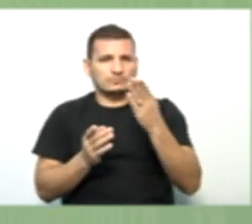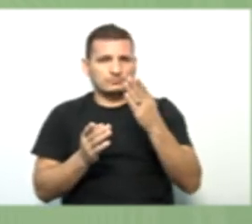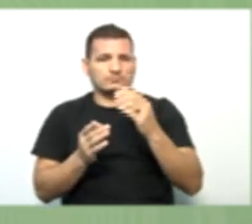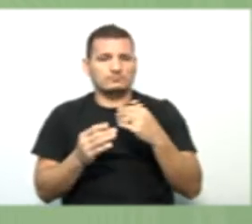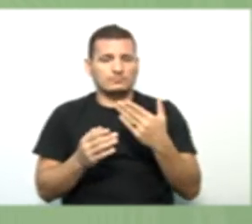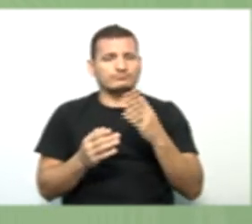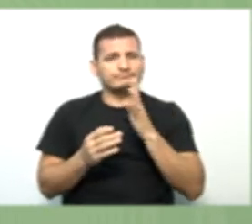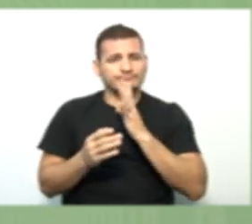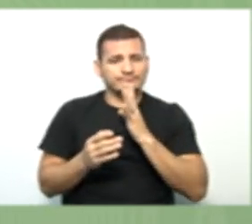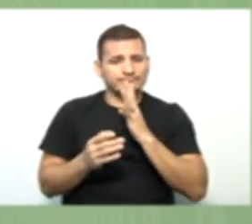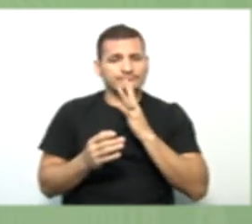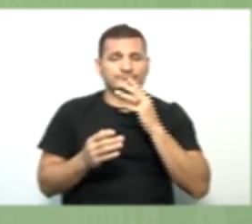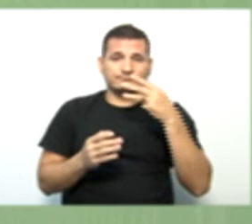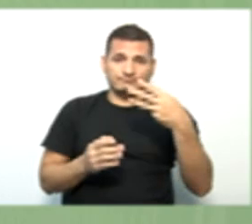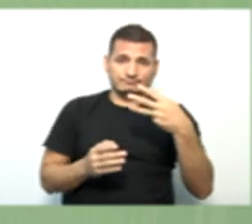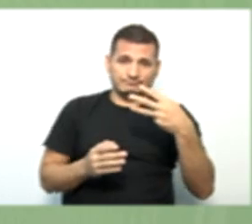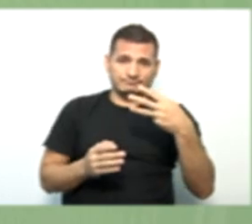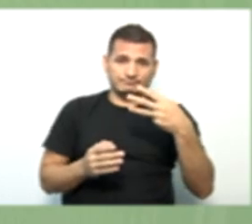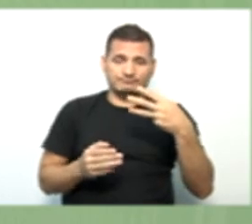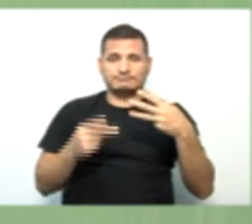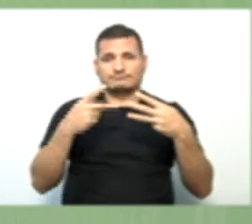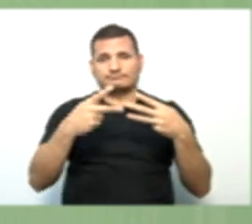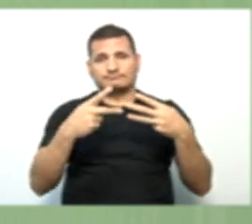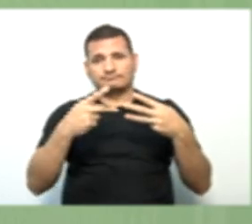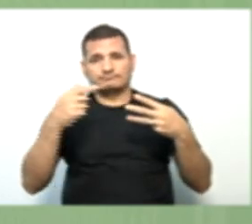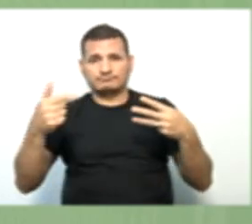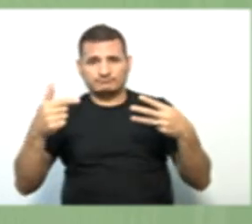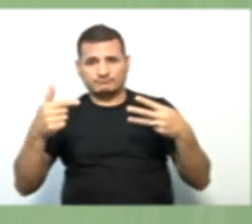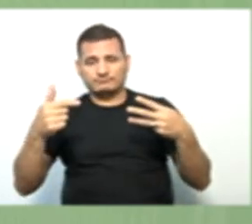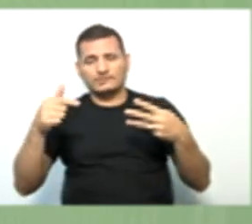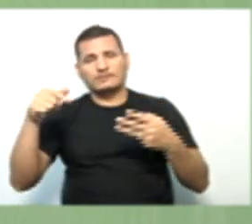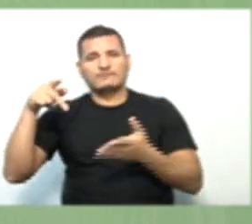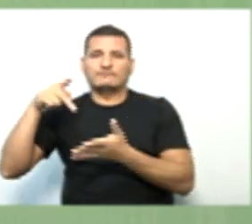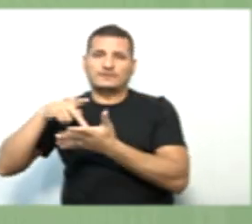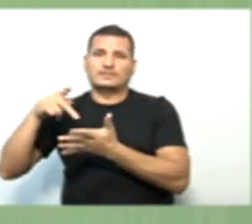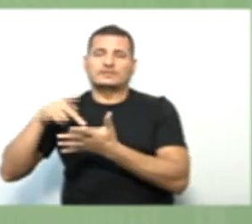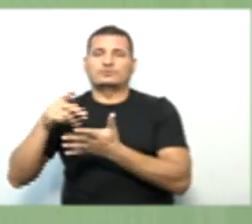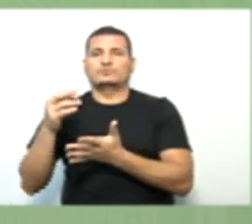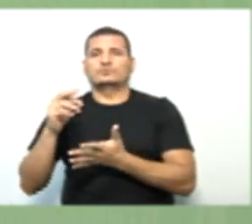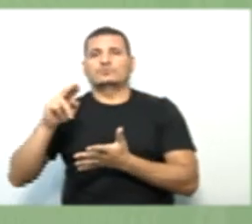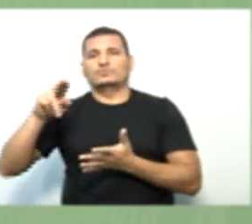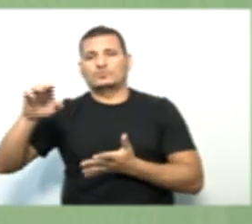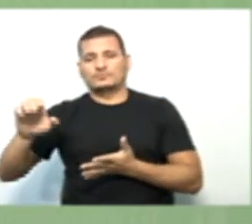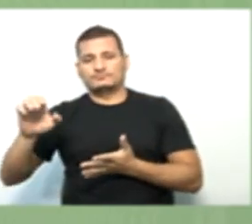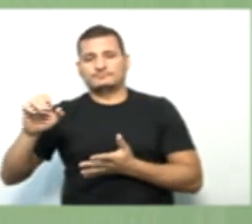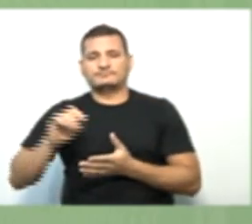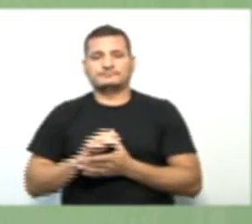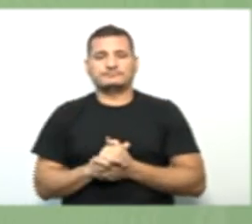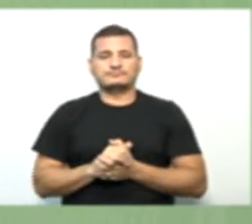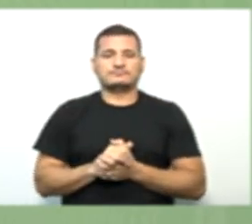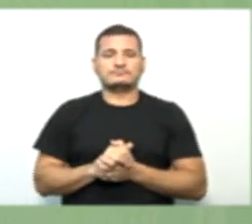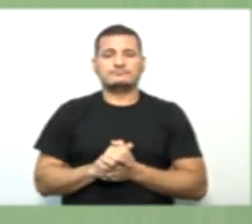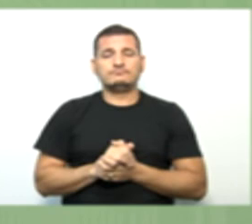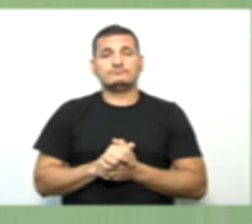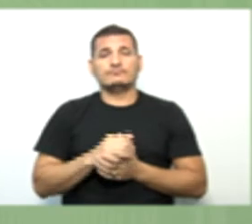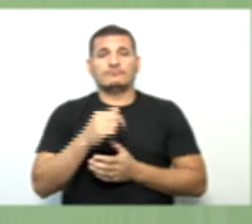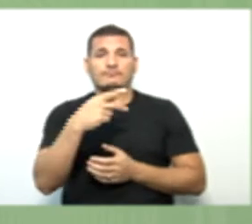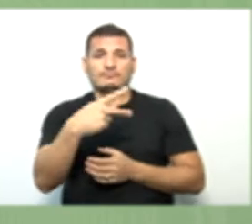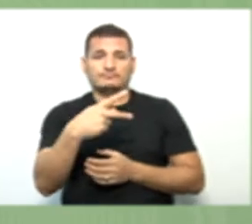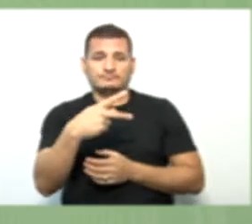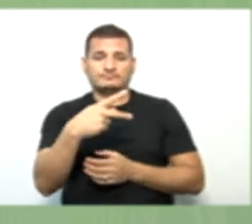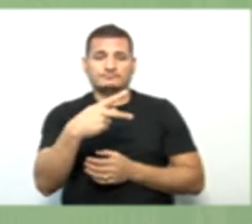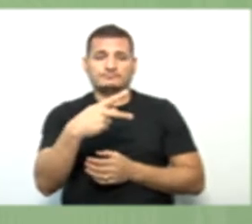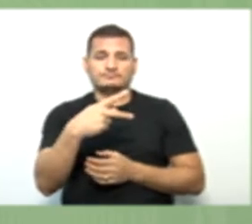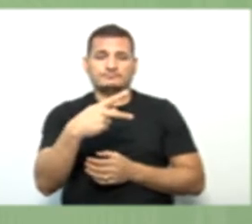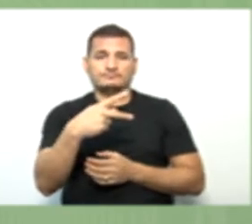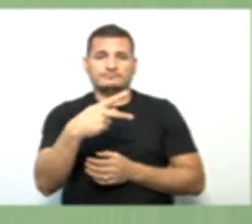que 2, então isso aqui é true. O maior ou igual, que nós estamos acostumados a ver assim,